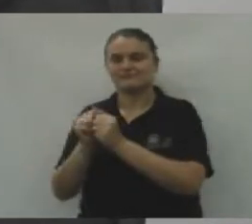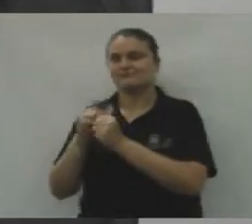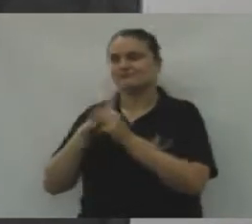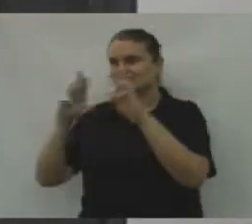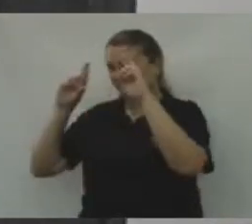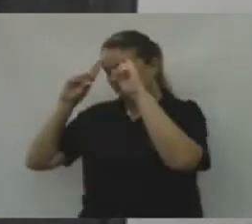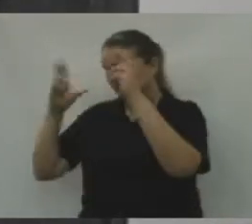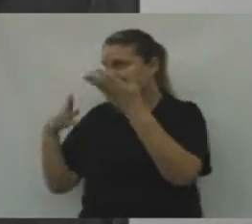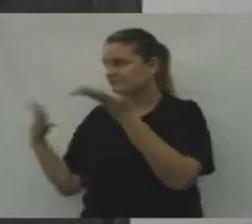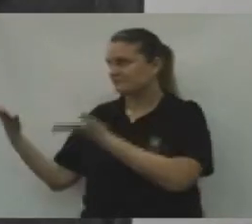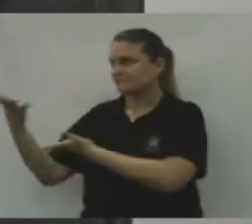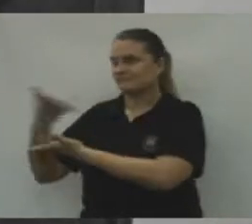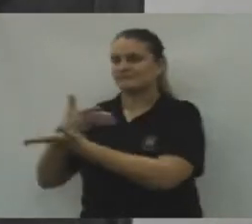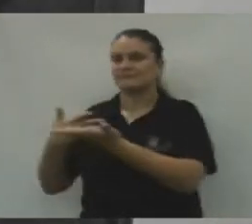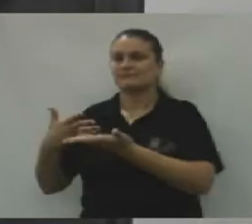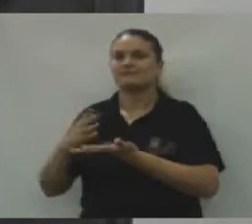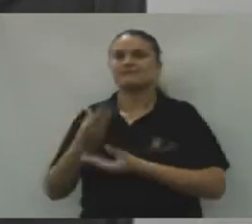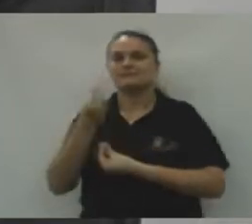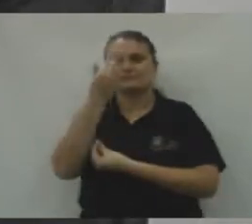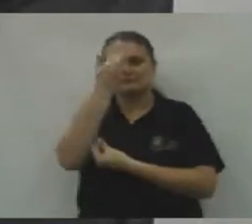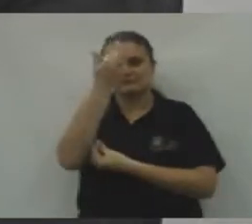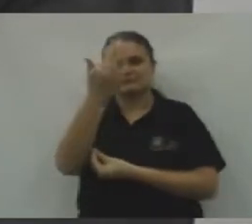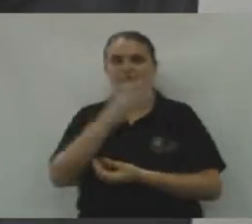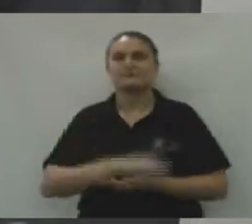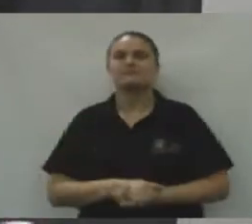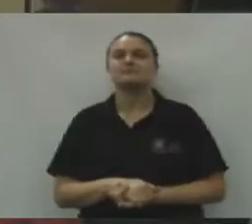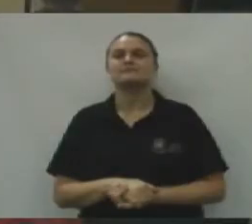que todos têm um pelo outro aqui. Muito obrigado.